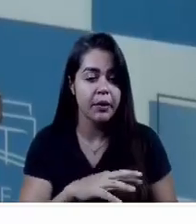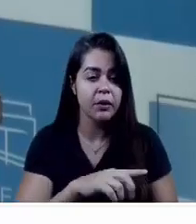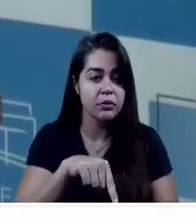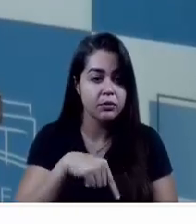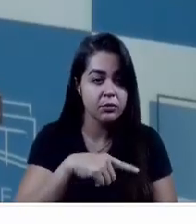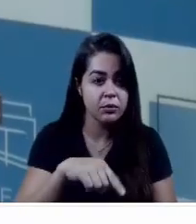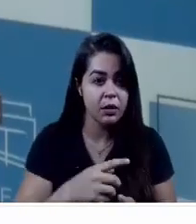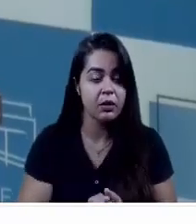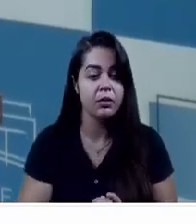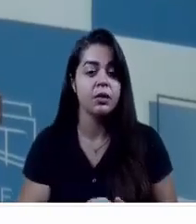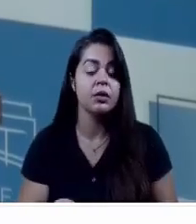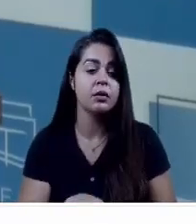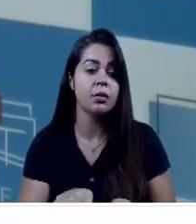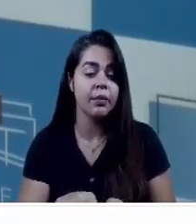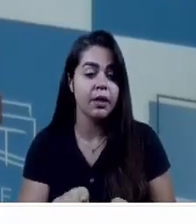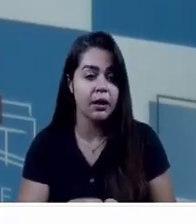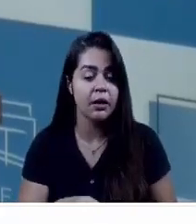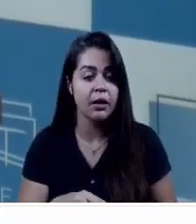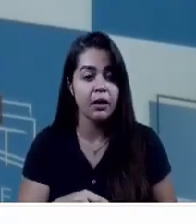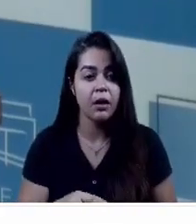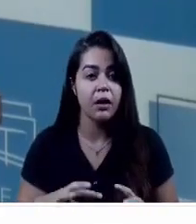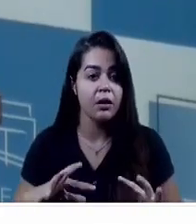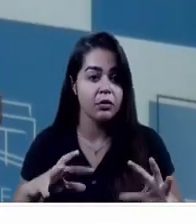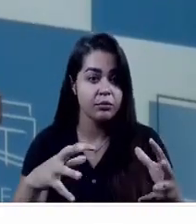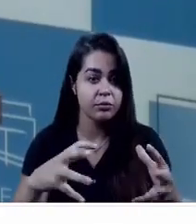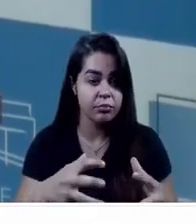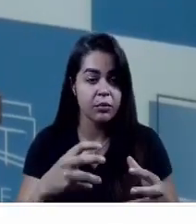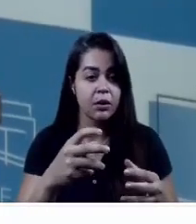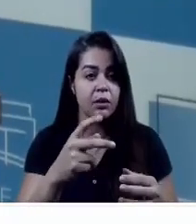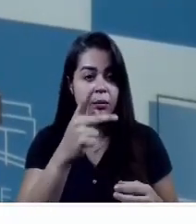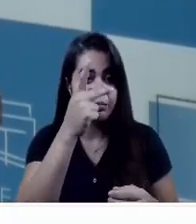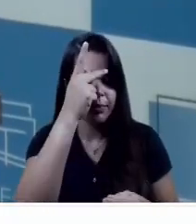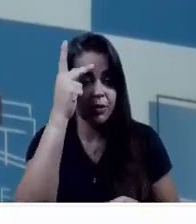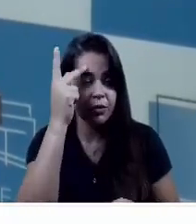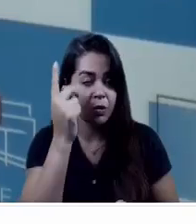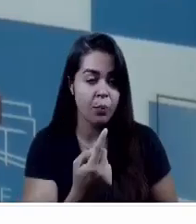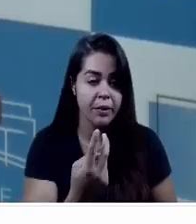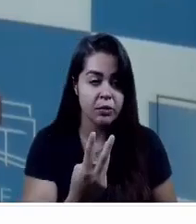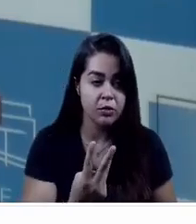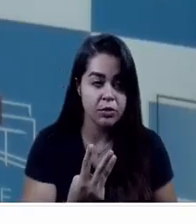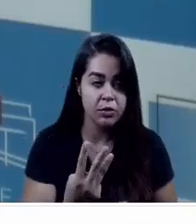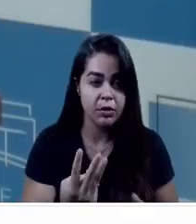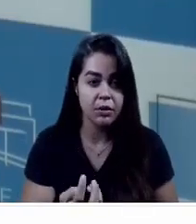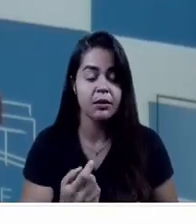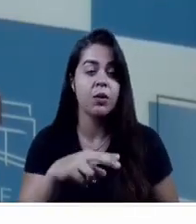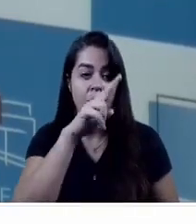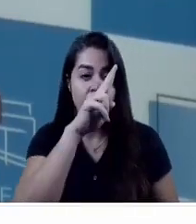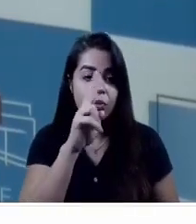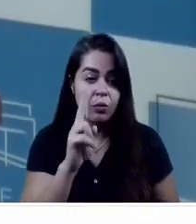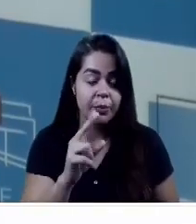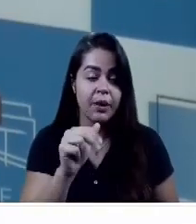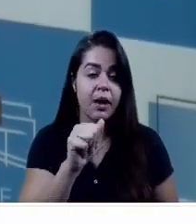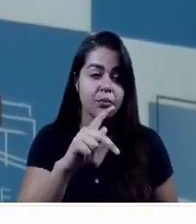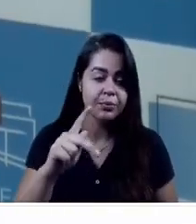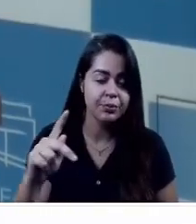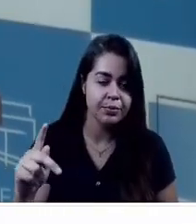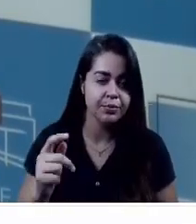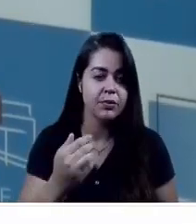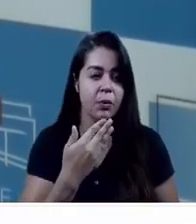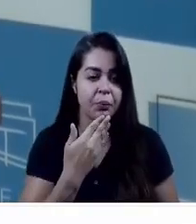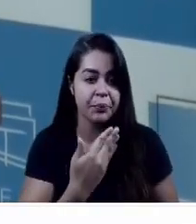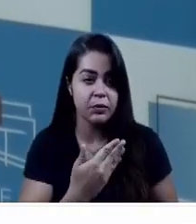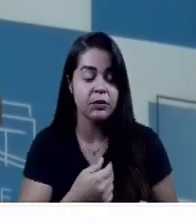e chamar um carro de aplicativo ou pagar a própria gasolina. E aí a prefeitura vem para propor